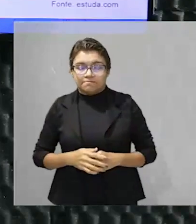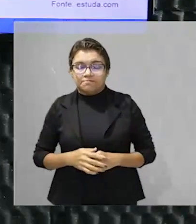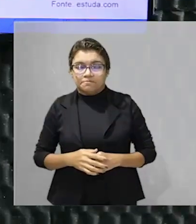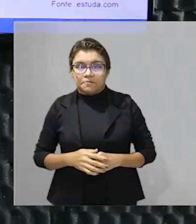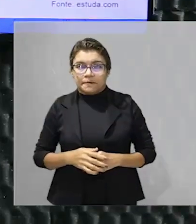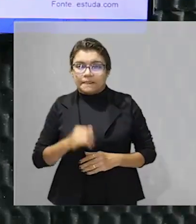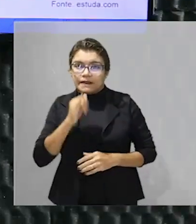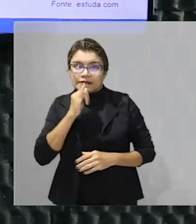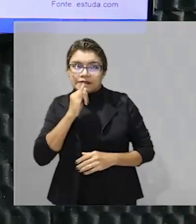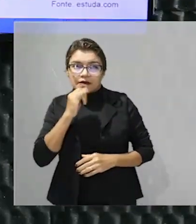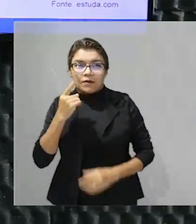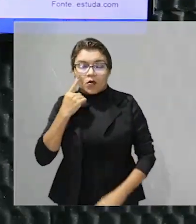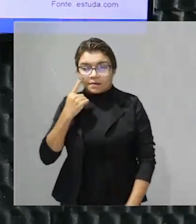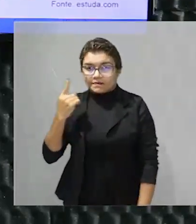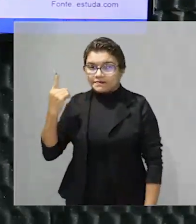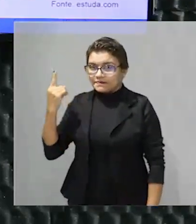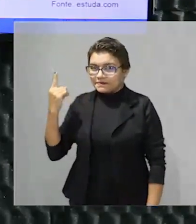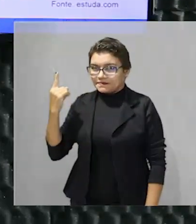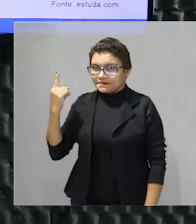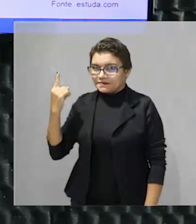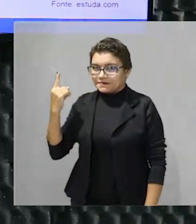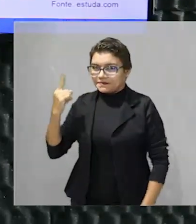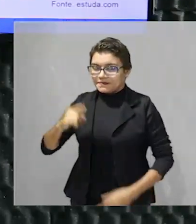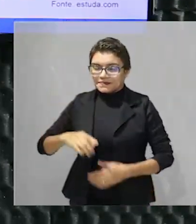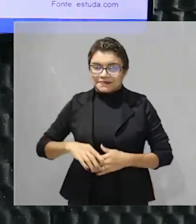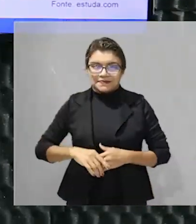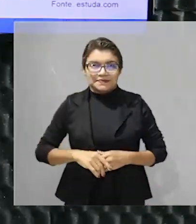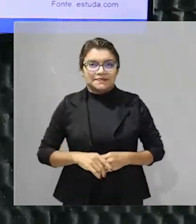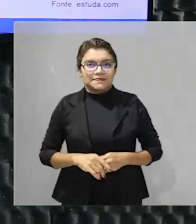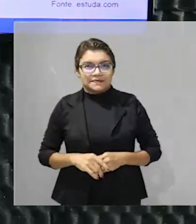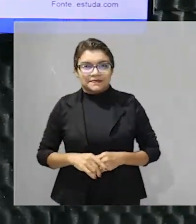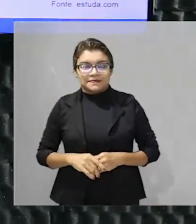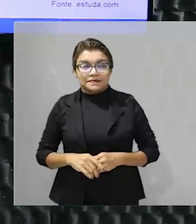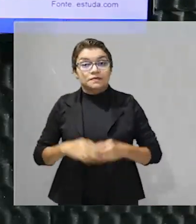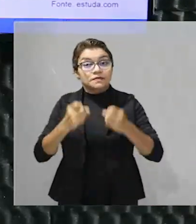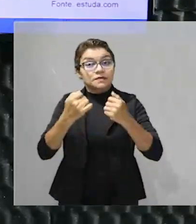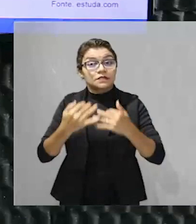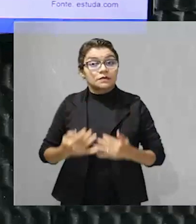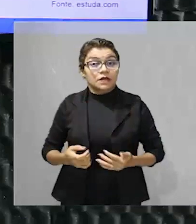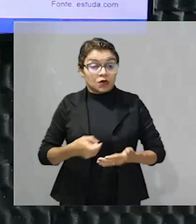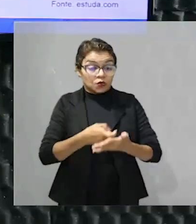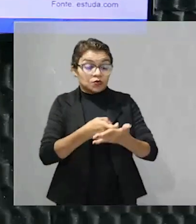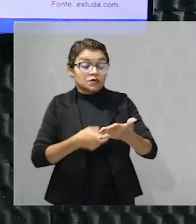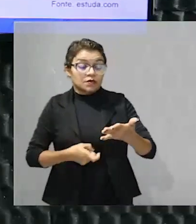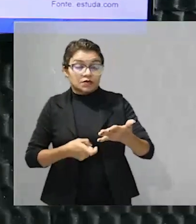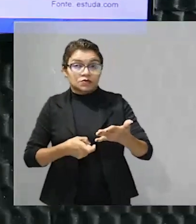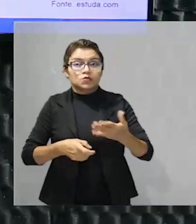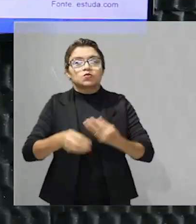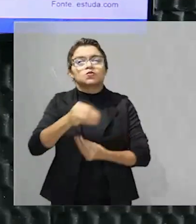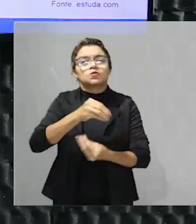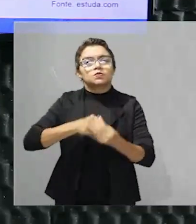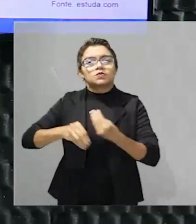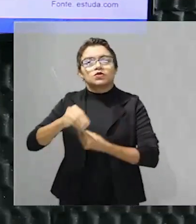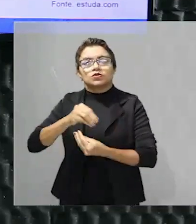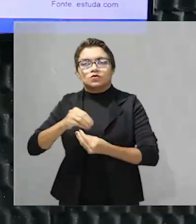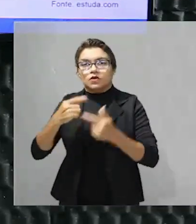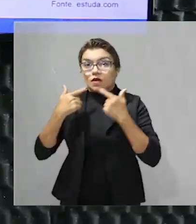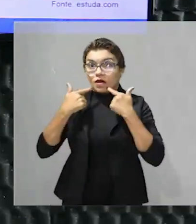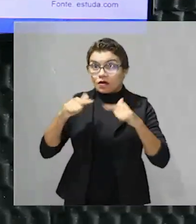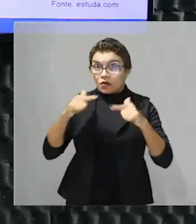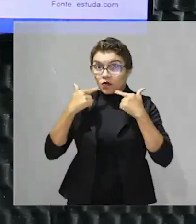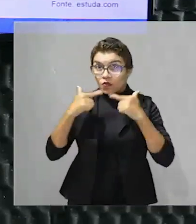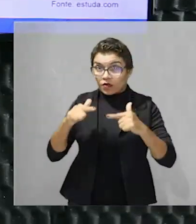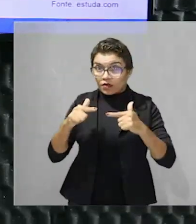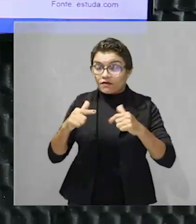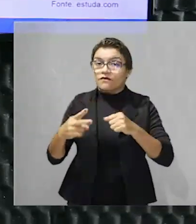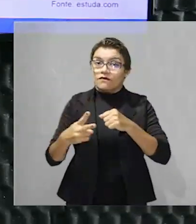de text with non-verbal information, a gente está falando de textos que misturam linguagem verbal, que é o